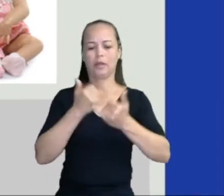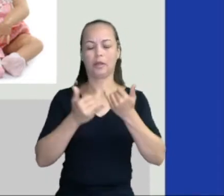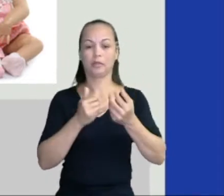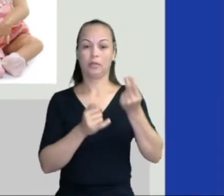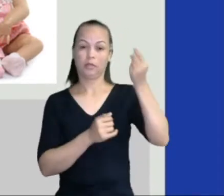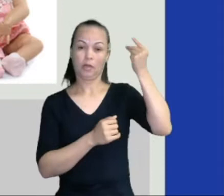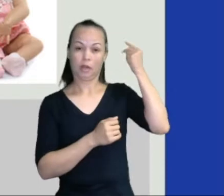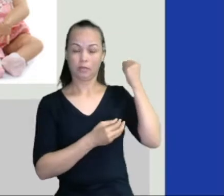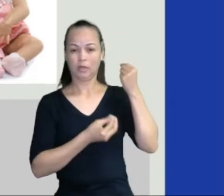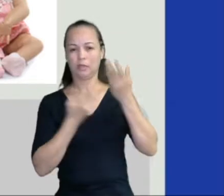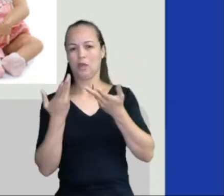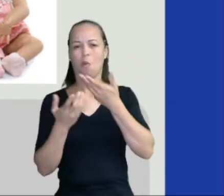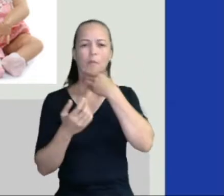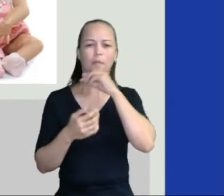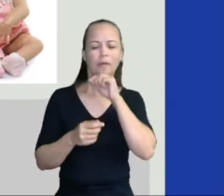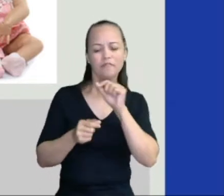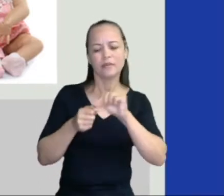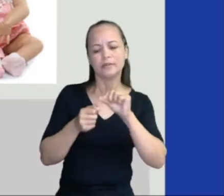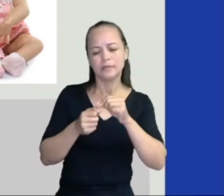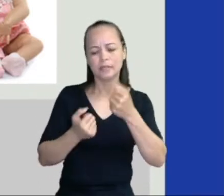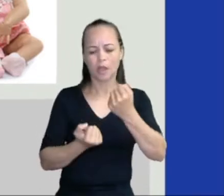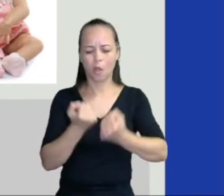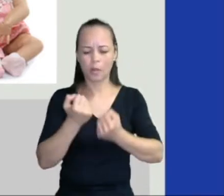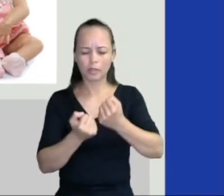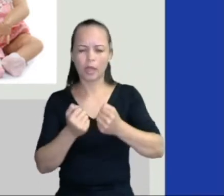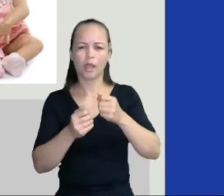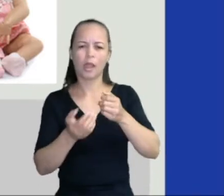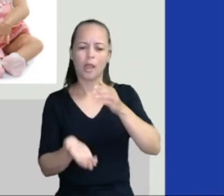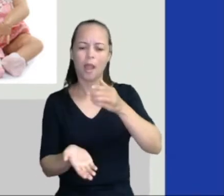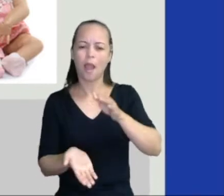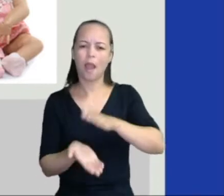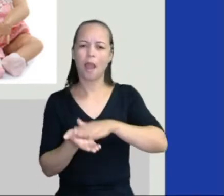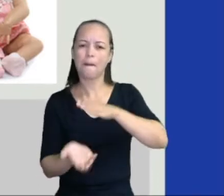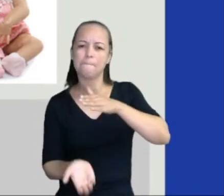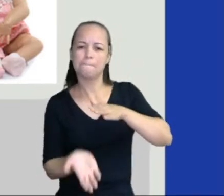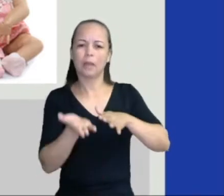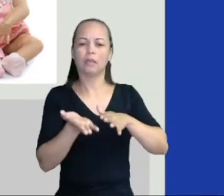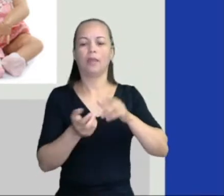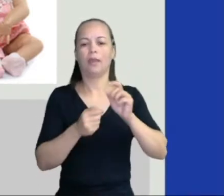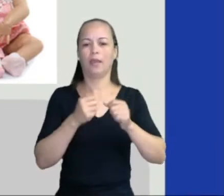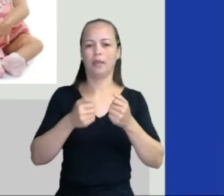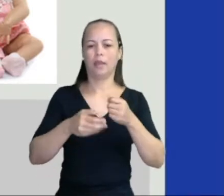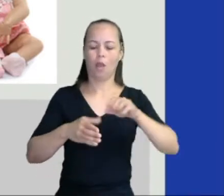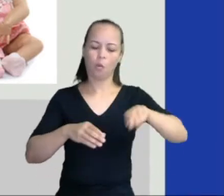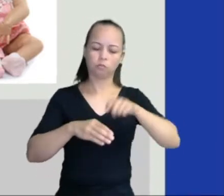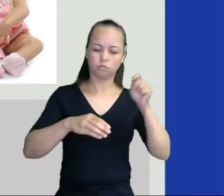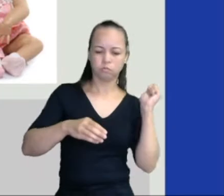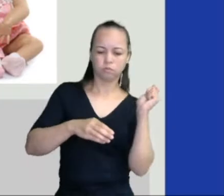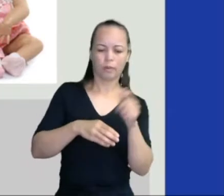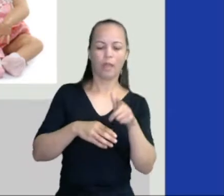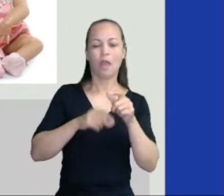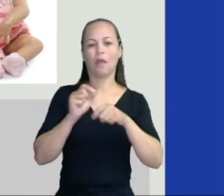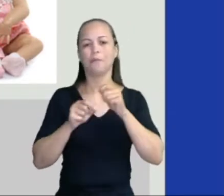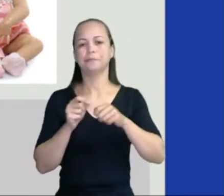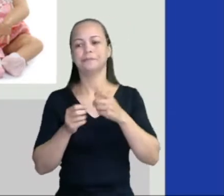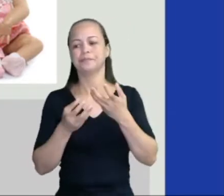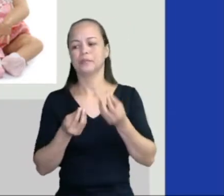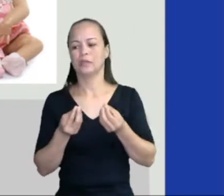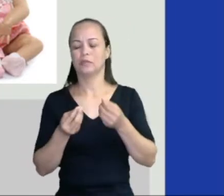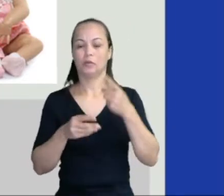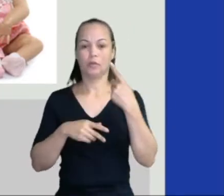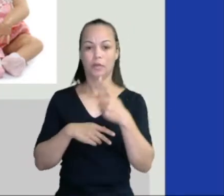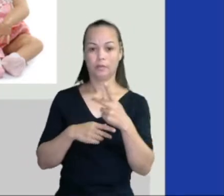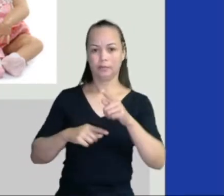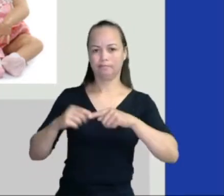peteca, o carrinho de madeira, o peão, tá? E com o passar do tempo, os materiais que são fabricados,